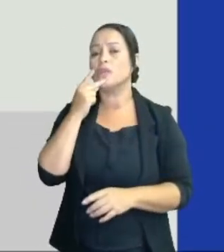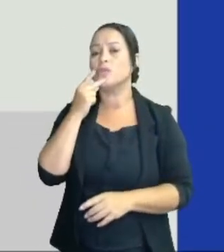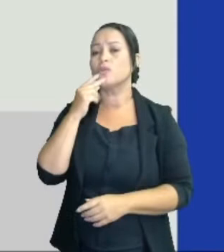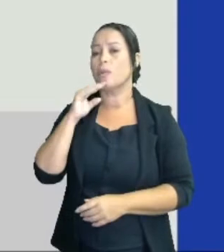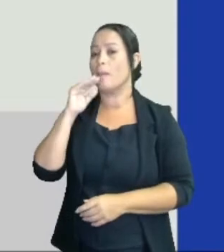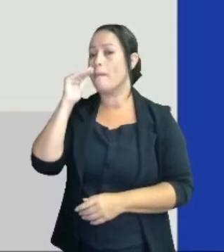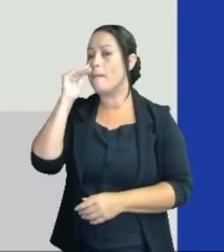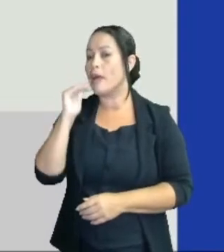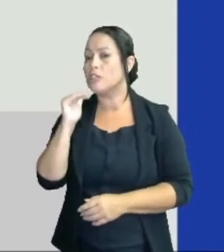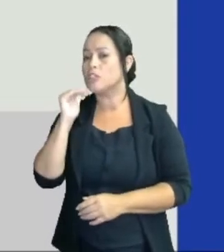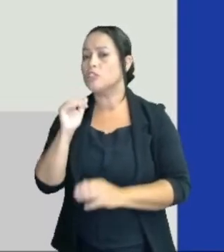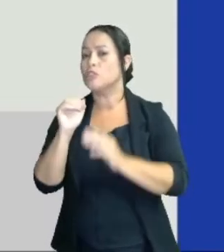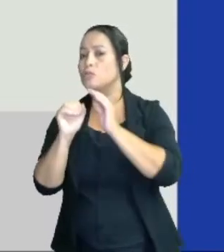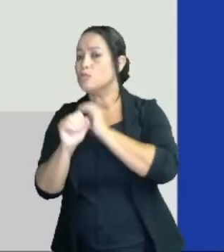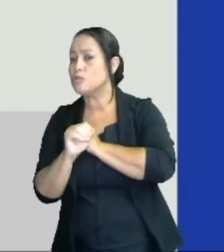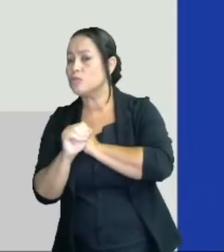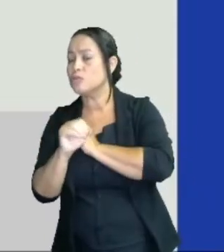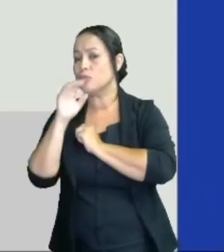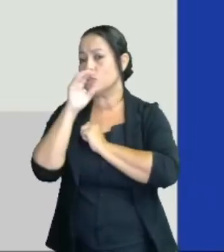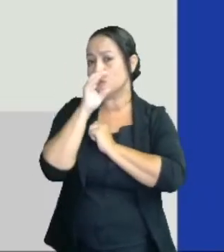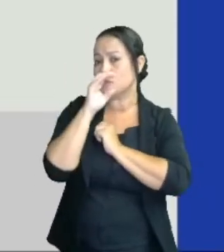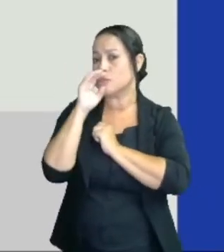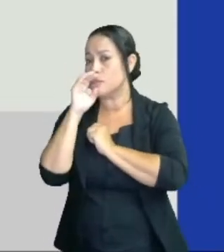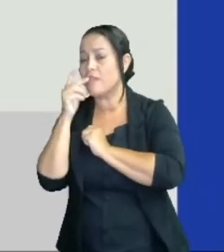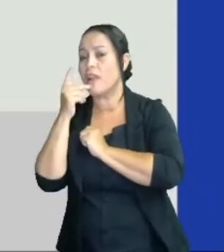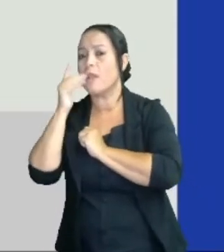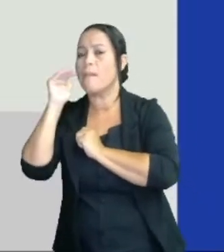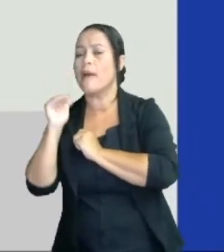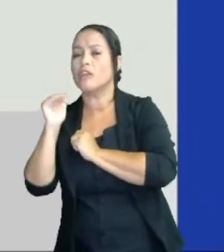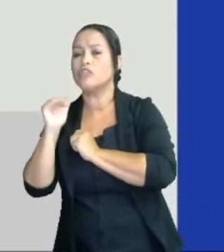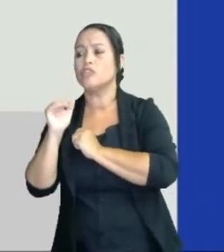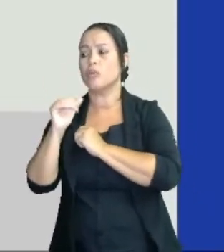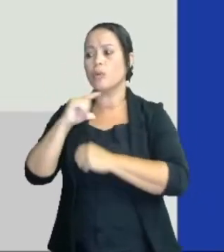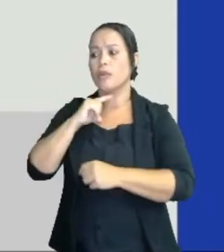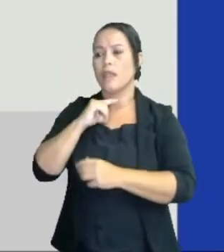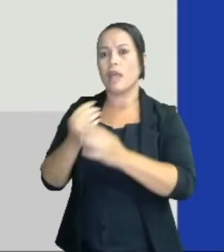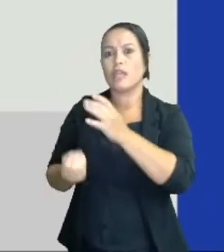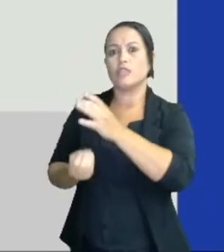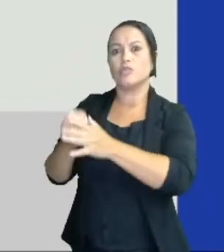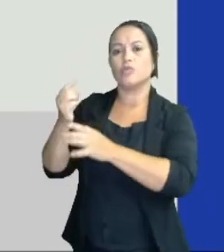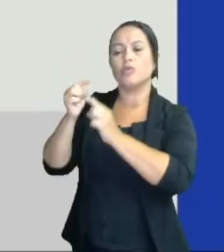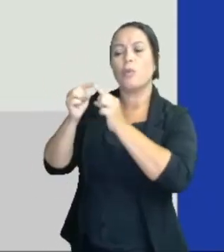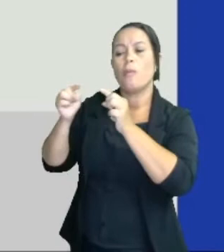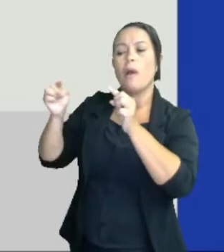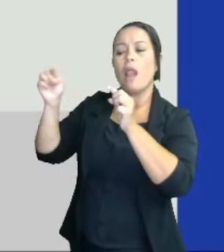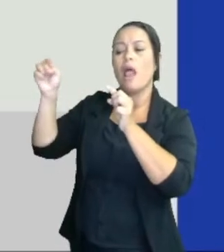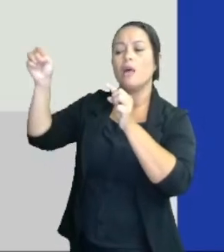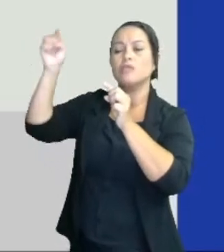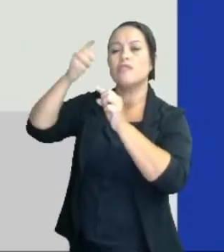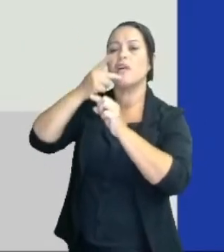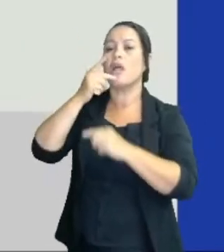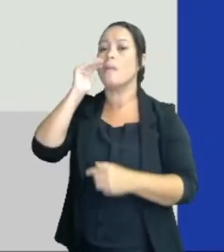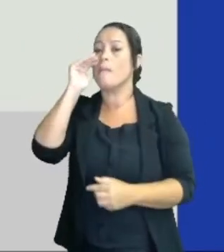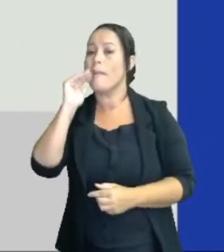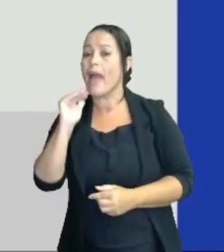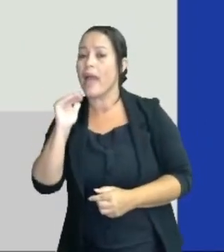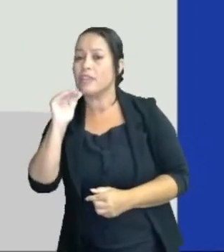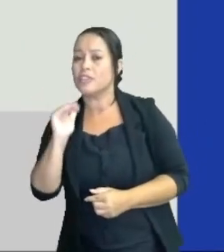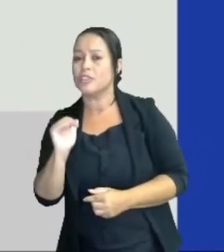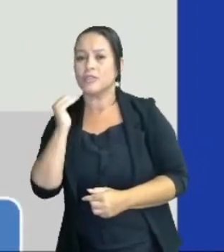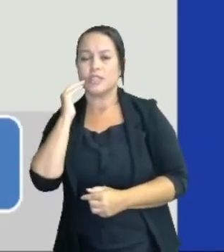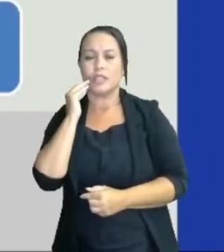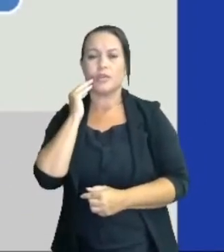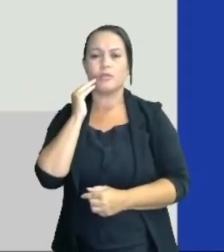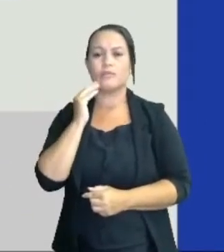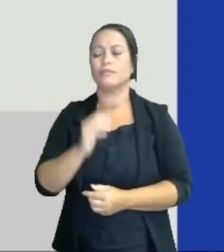quando os personagens aparecem com esse balãozinho, é porque eles estão falando baixinho, eles estão